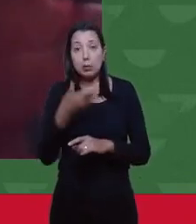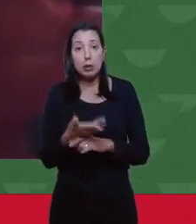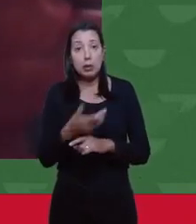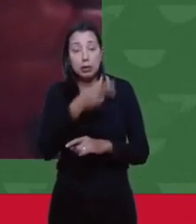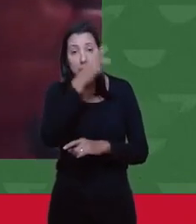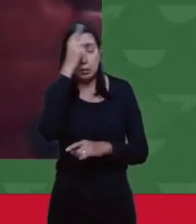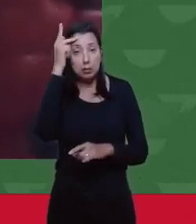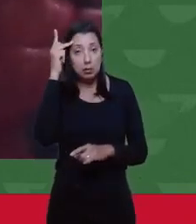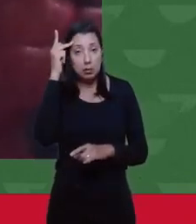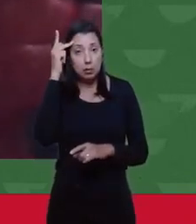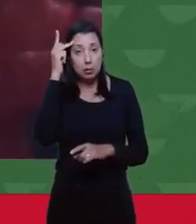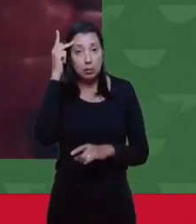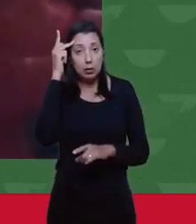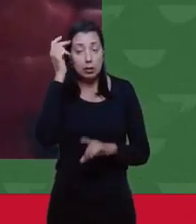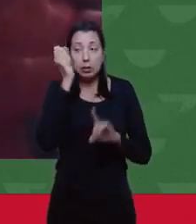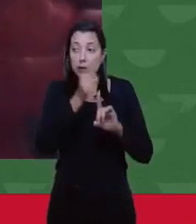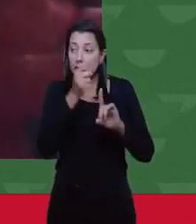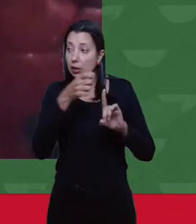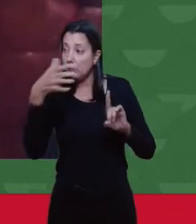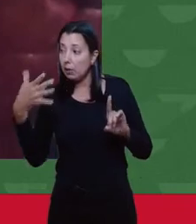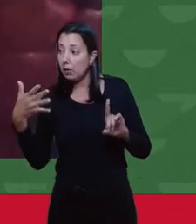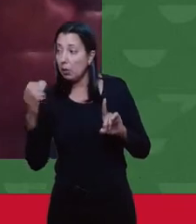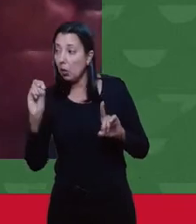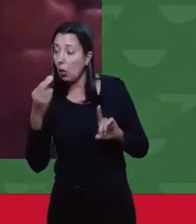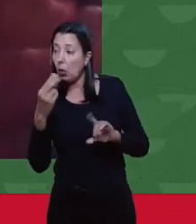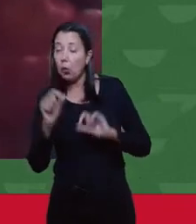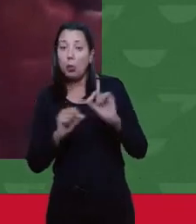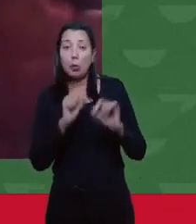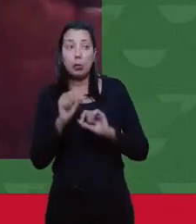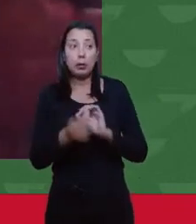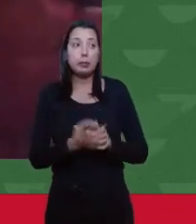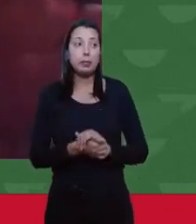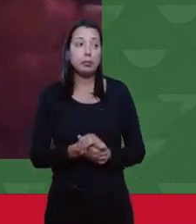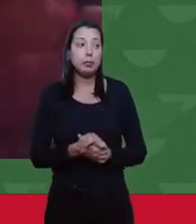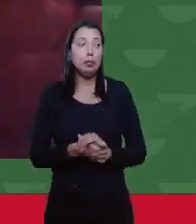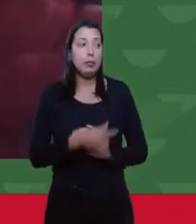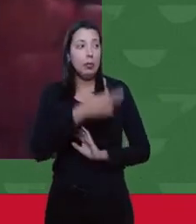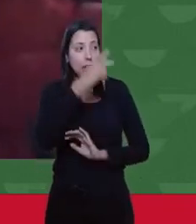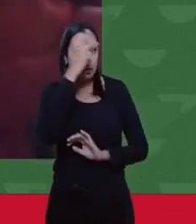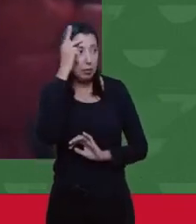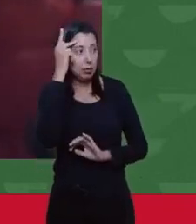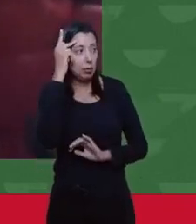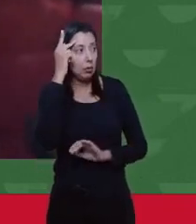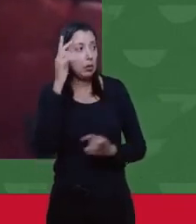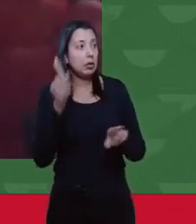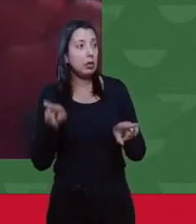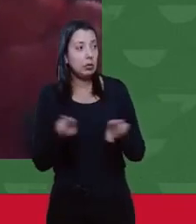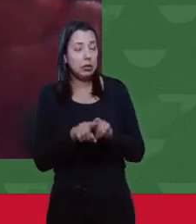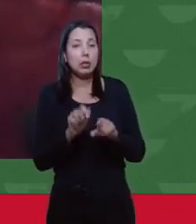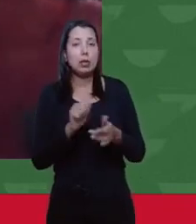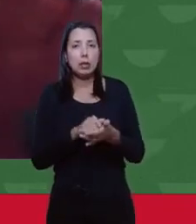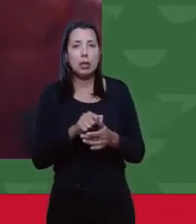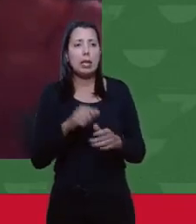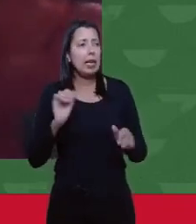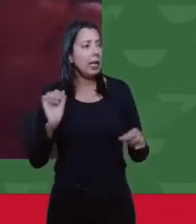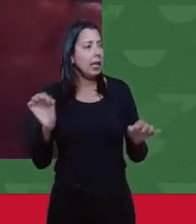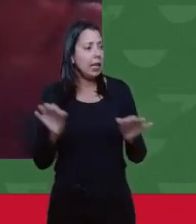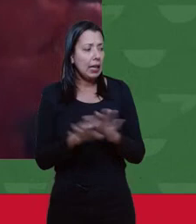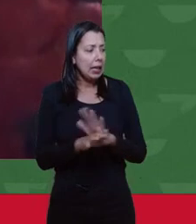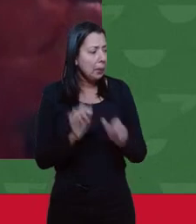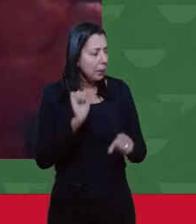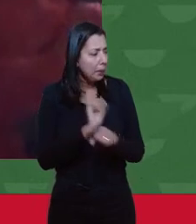das pessoas LGBTIs, ou seja, as pessoas na linha de frente, dizendo